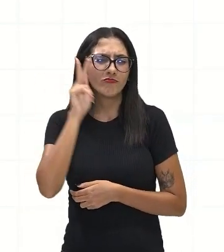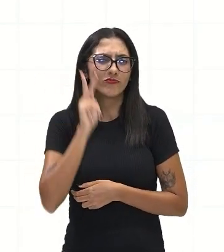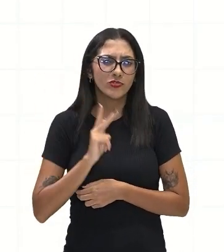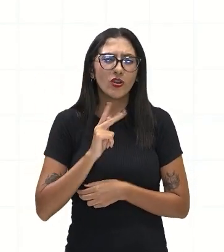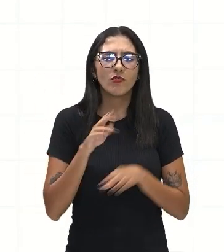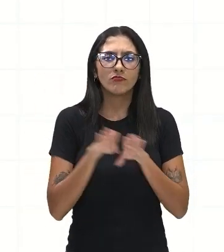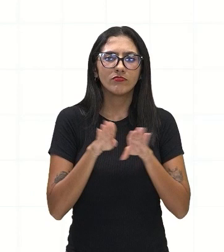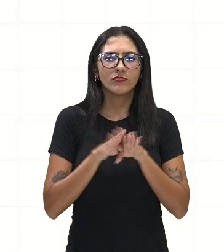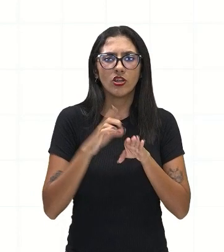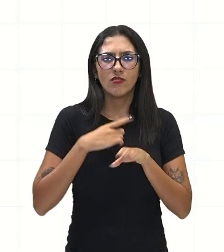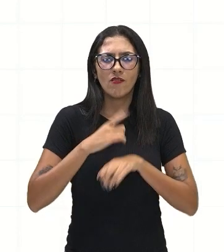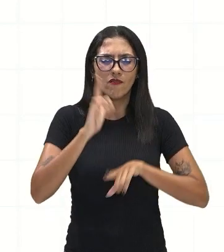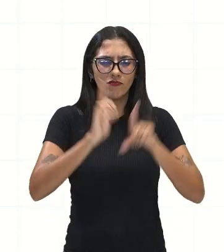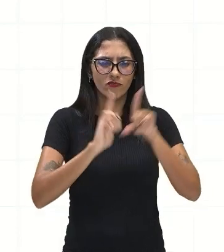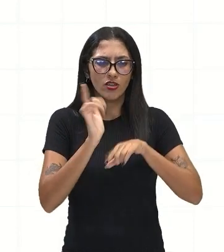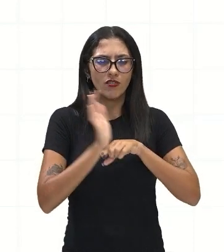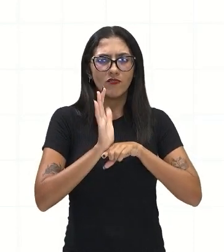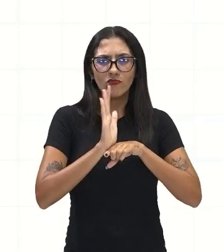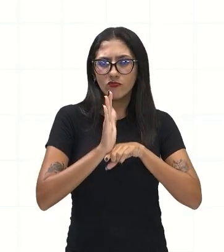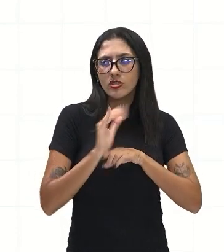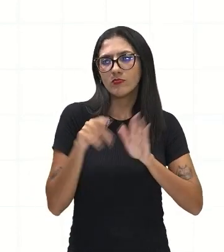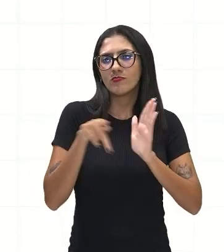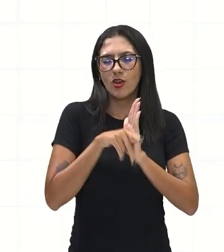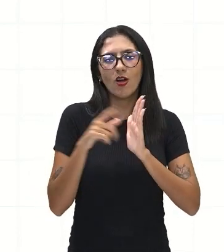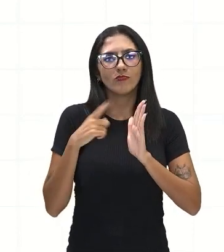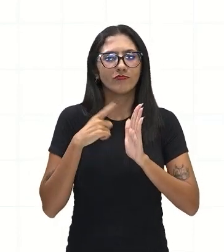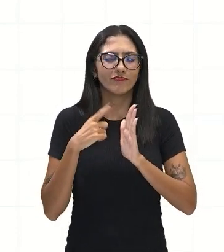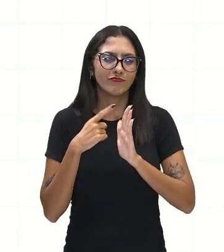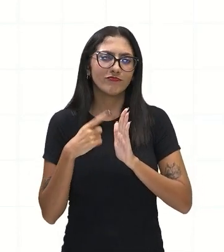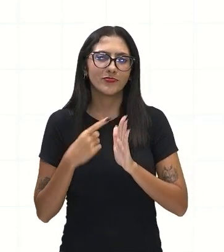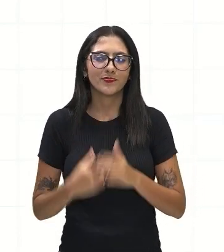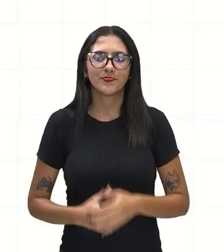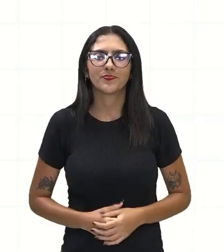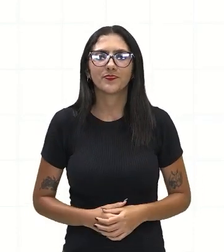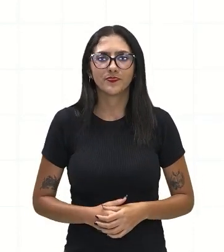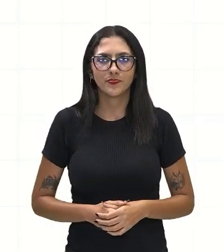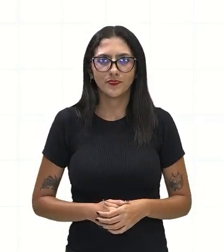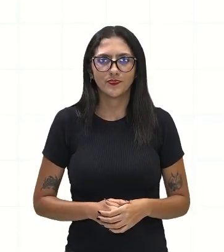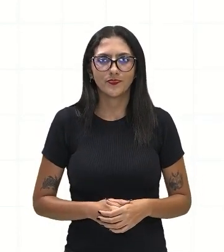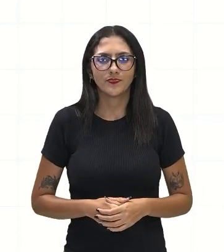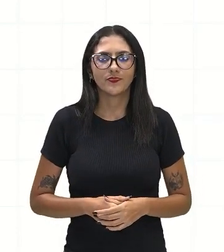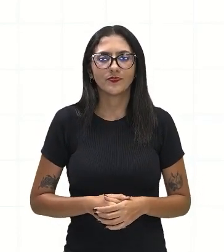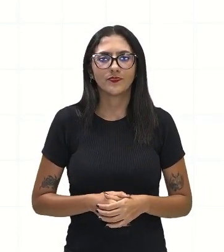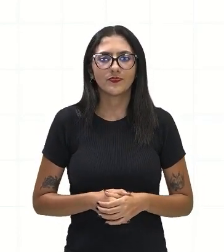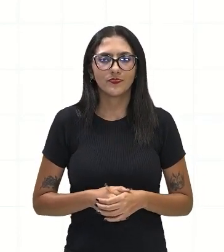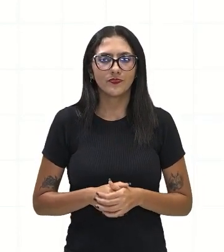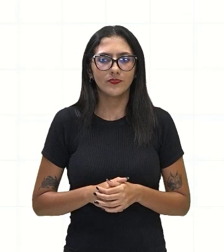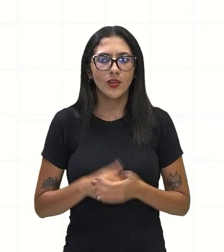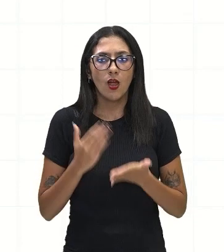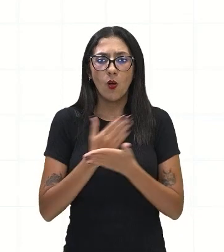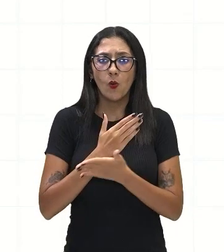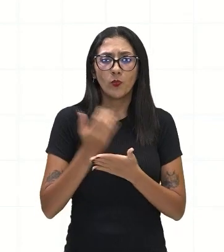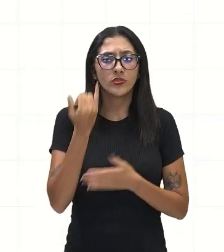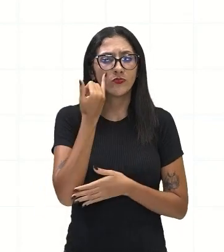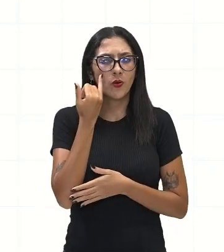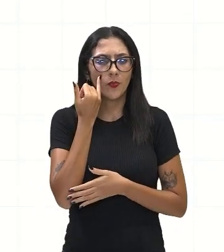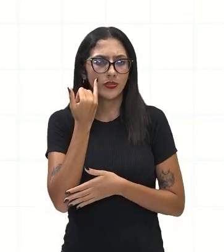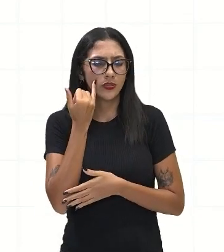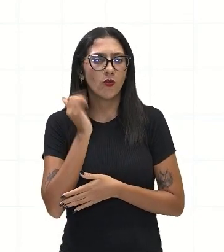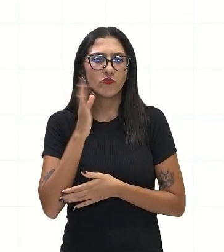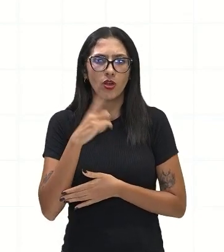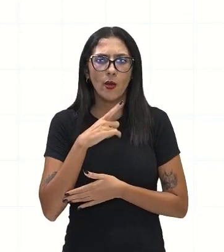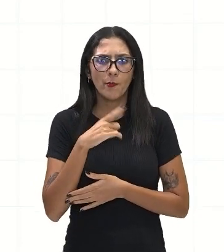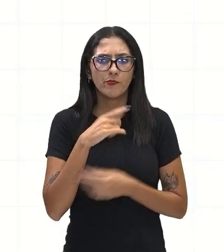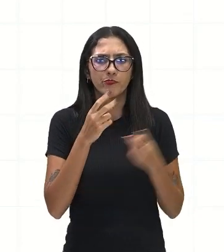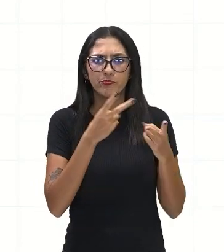ao filme, né? Para saber, tem essa expressão muito lá. Então, algumas coisas aqui, isso aqui a gente já dá para ver